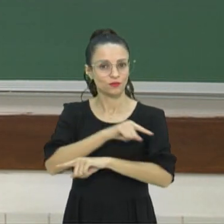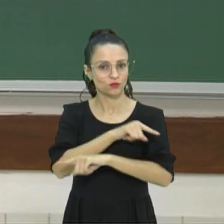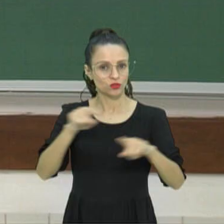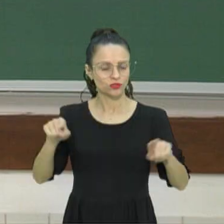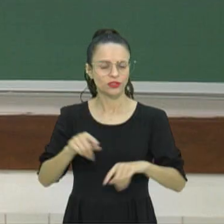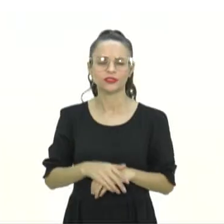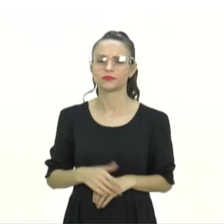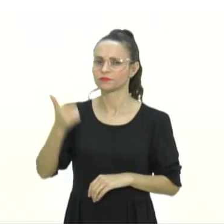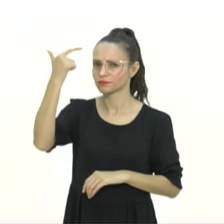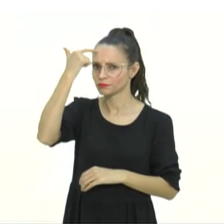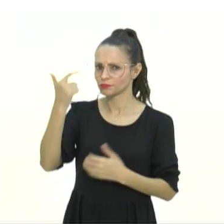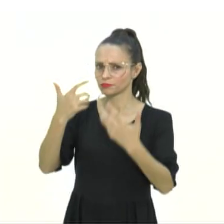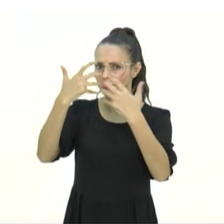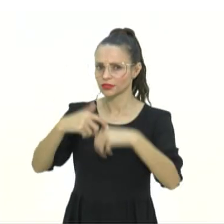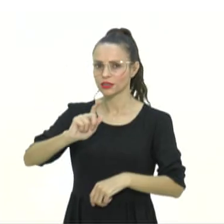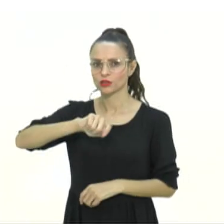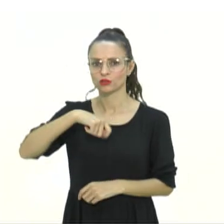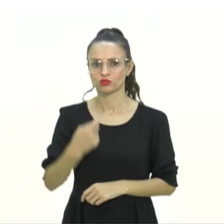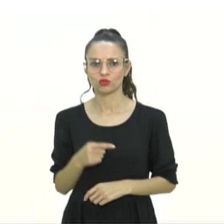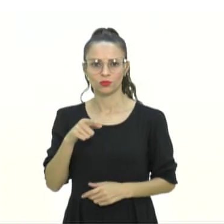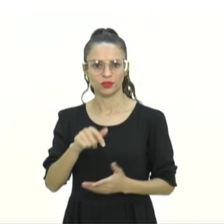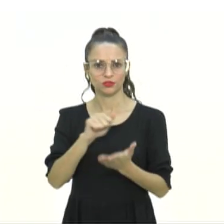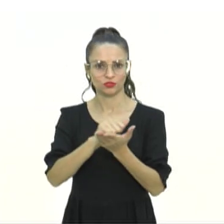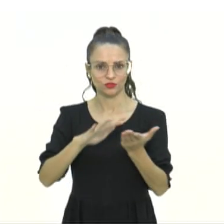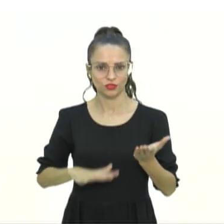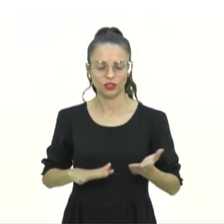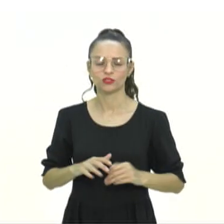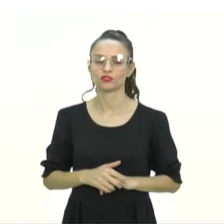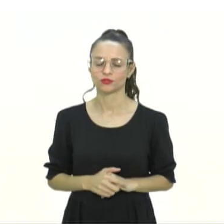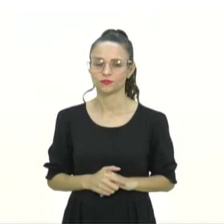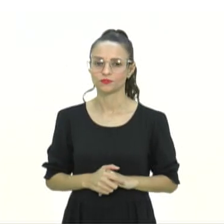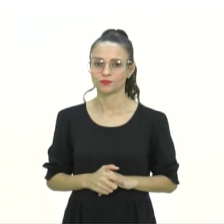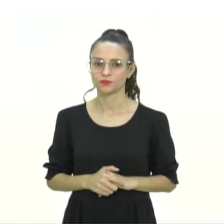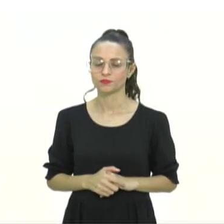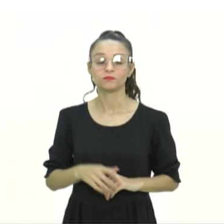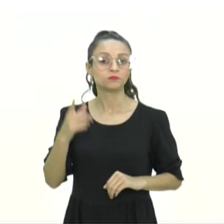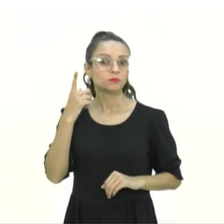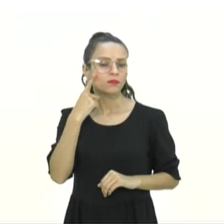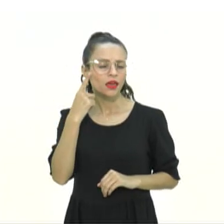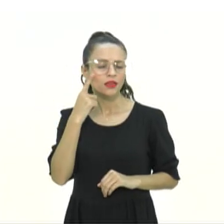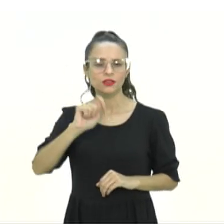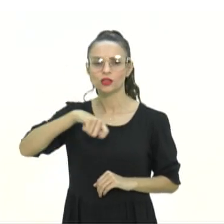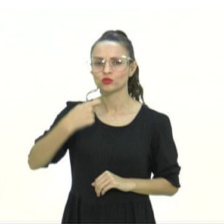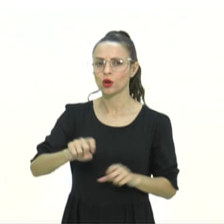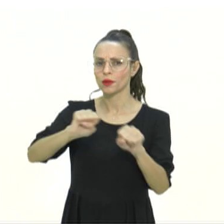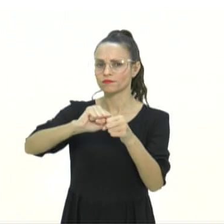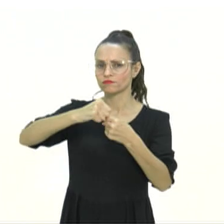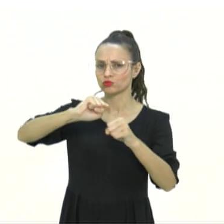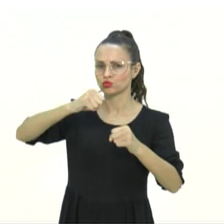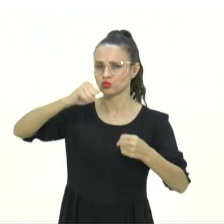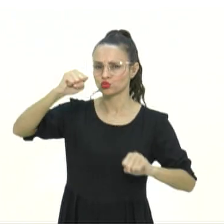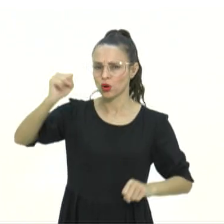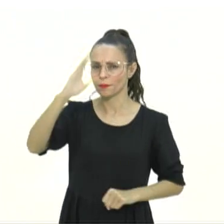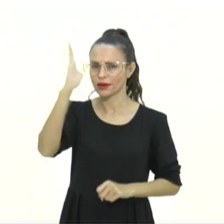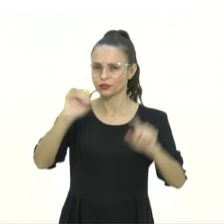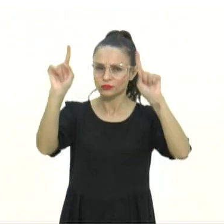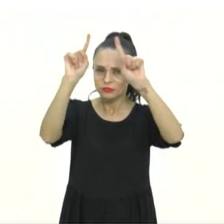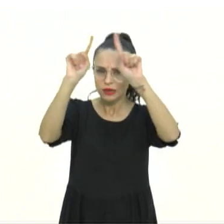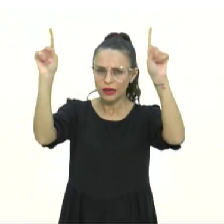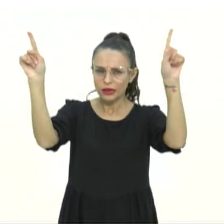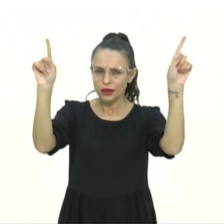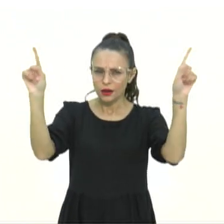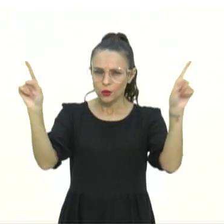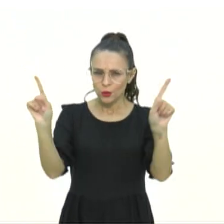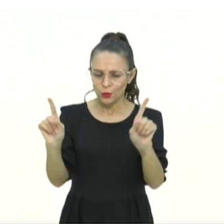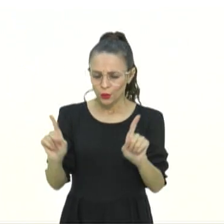Vamos parar um pouquinho e pensar sobre esse exercício, considerando a extensão do território brasileiro, porque nós falamos sobre